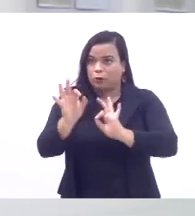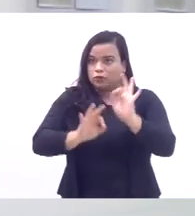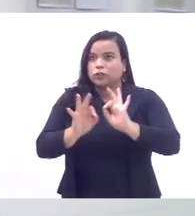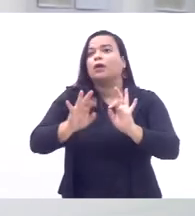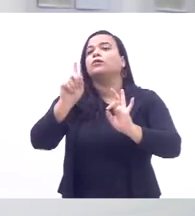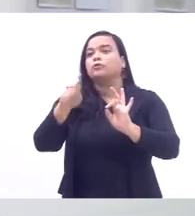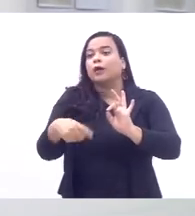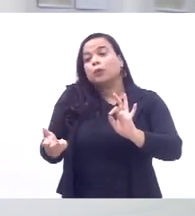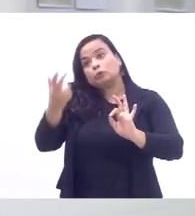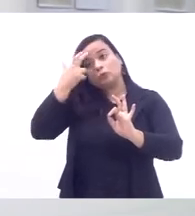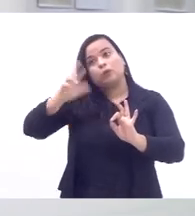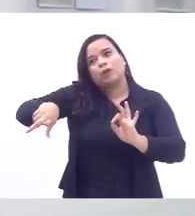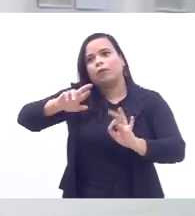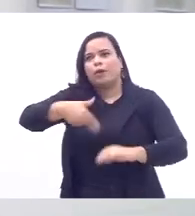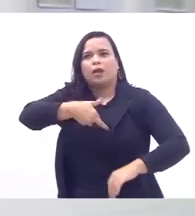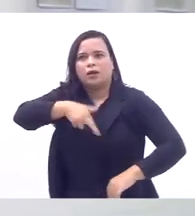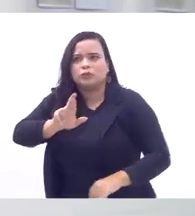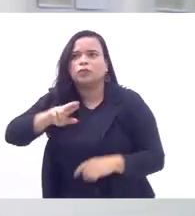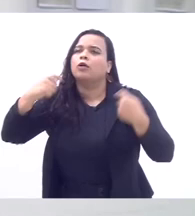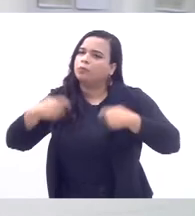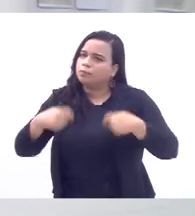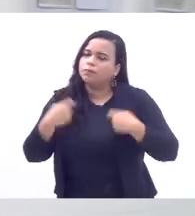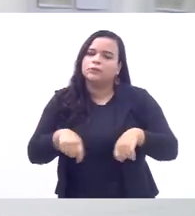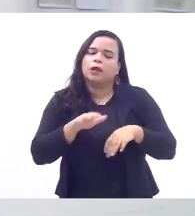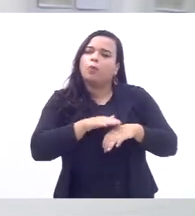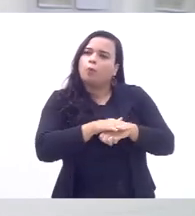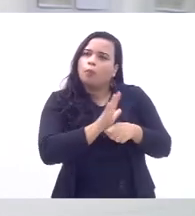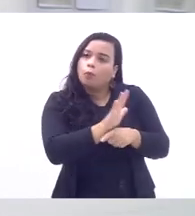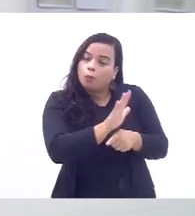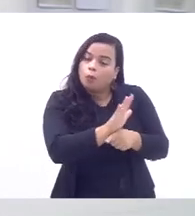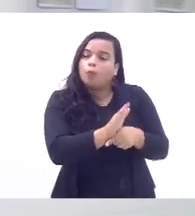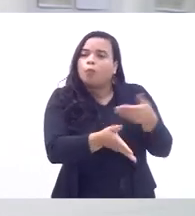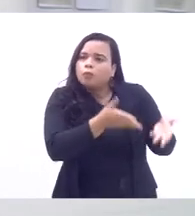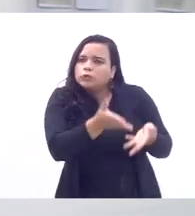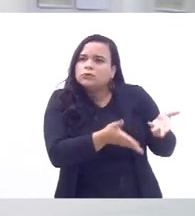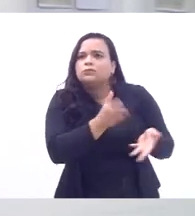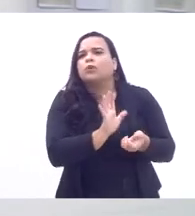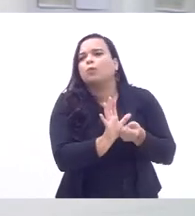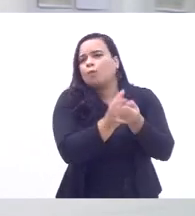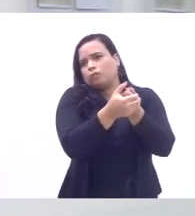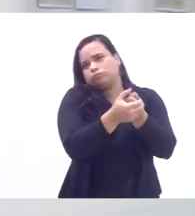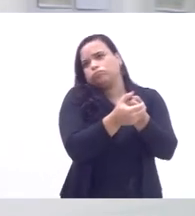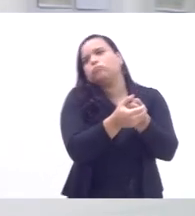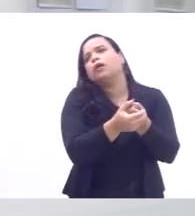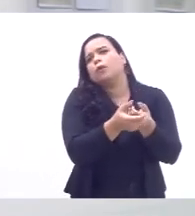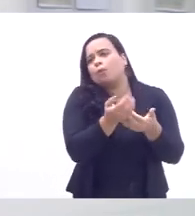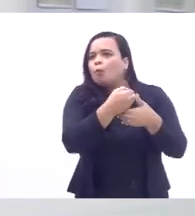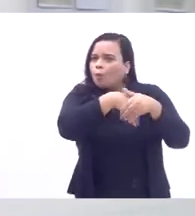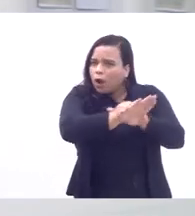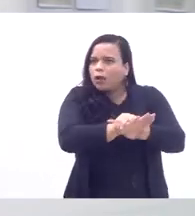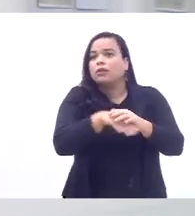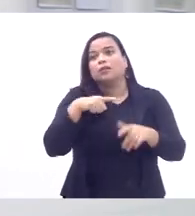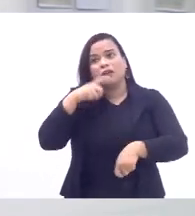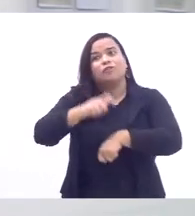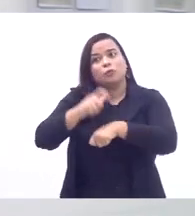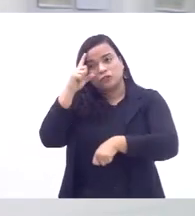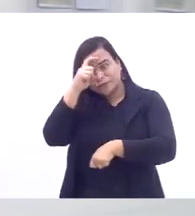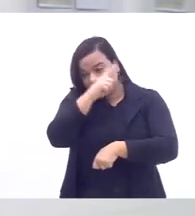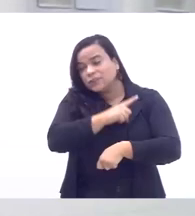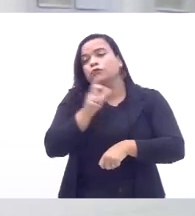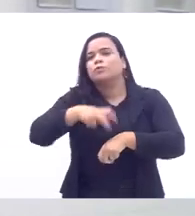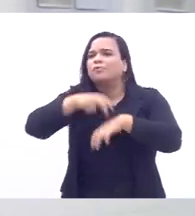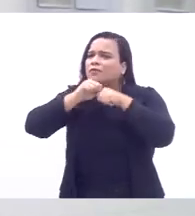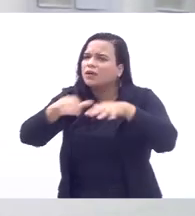gente entra como cultura, que deve ser preservada. A gente acabou de ter um momento difícil, a gente passou por uma pandemia, e quando